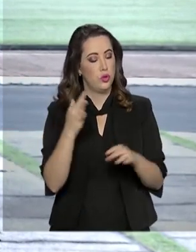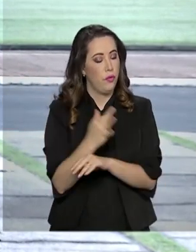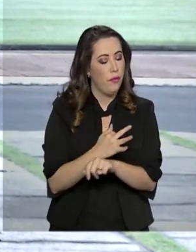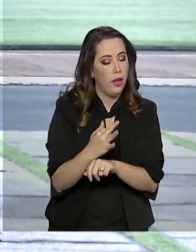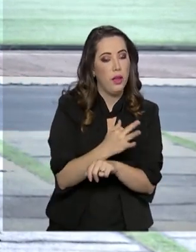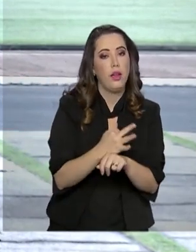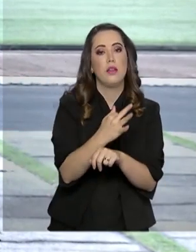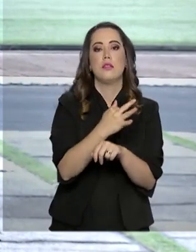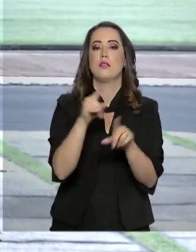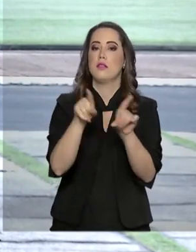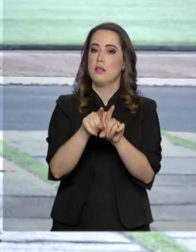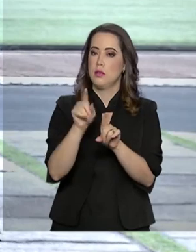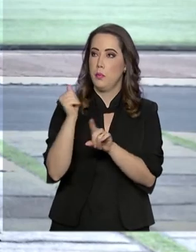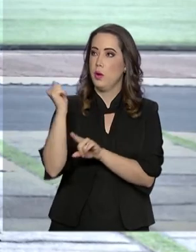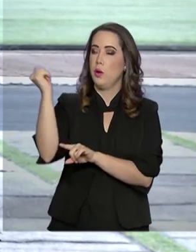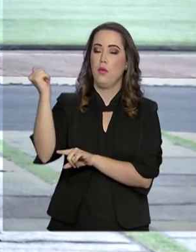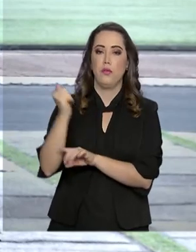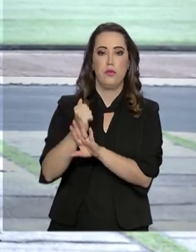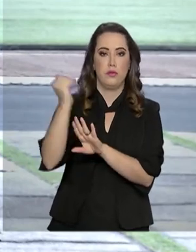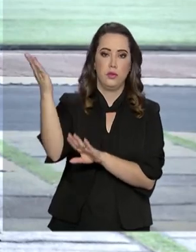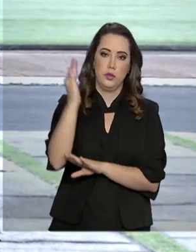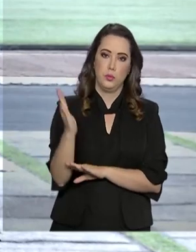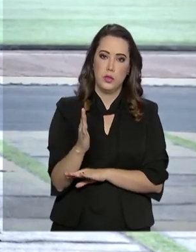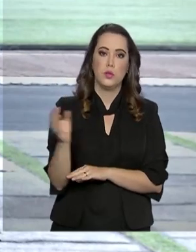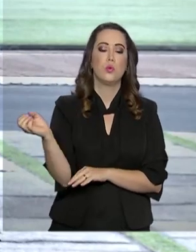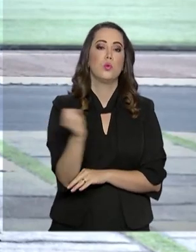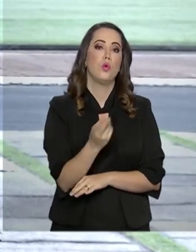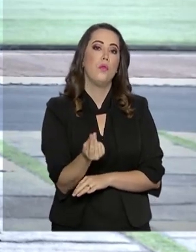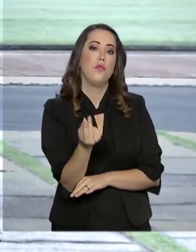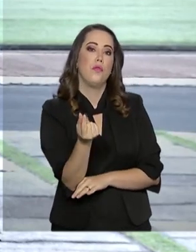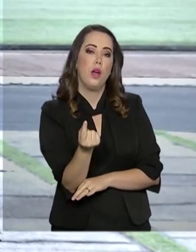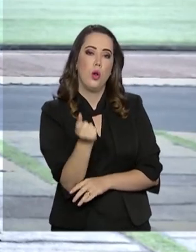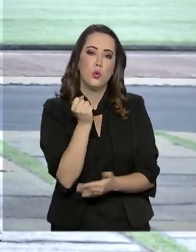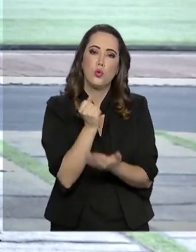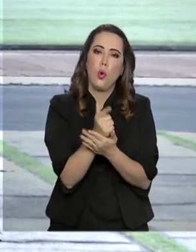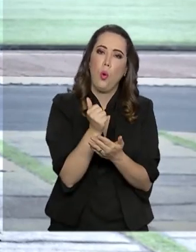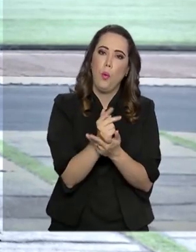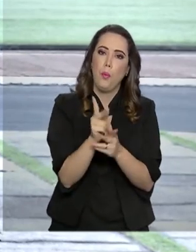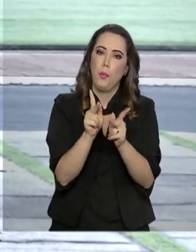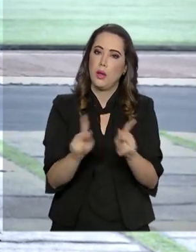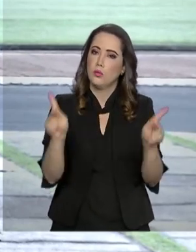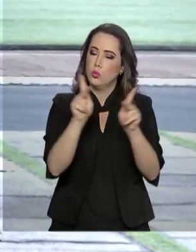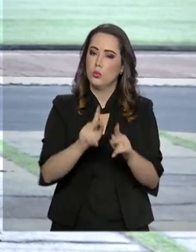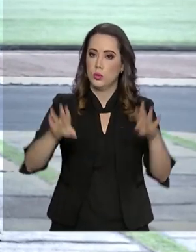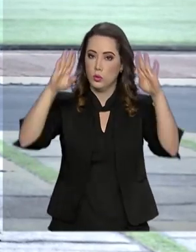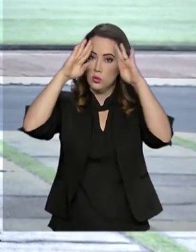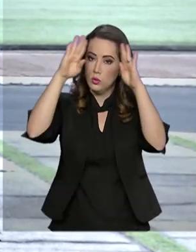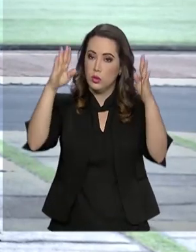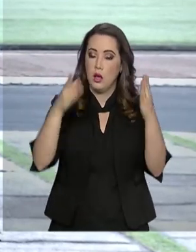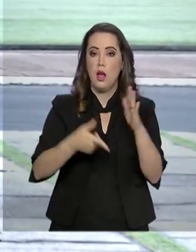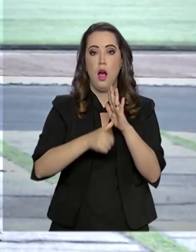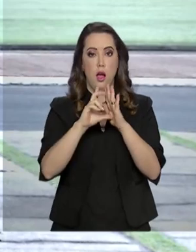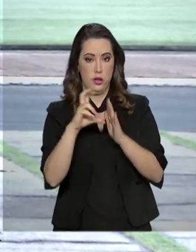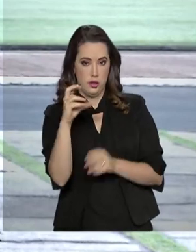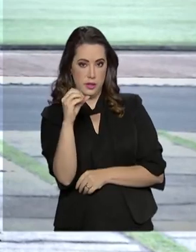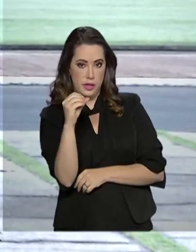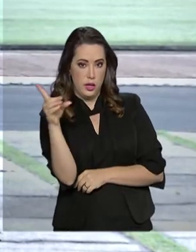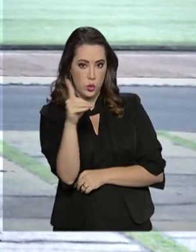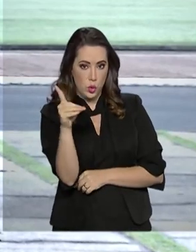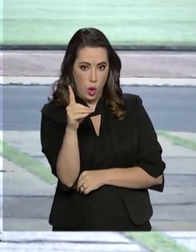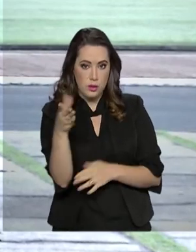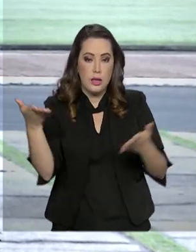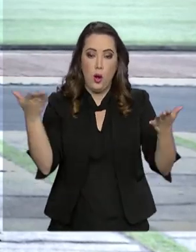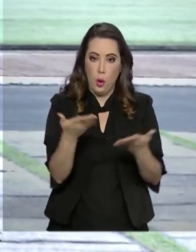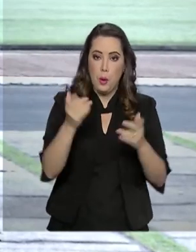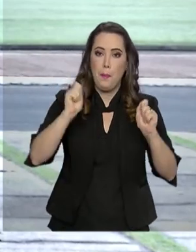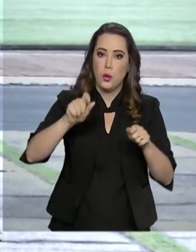viajar já está valendo novo limite de compras nos free shops o valor passa de 500 dólares para mil